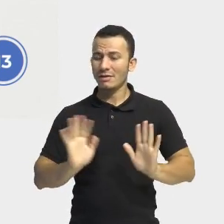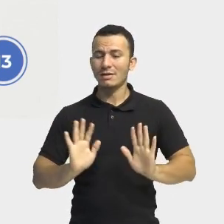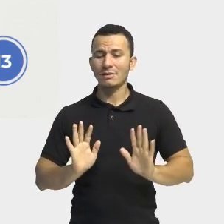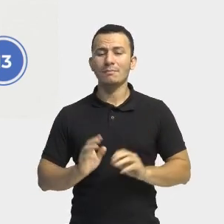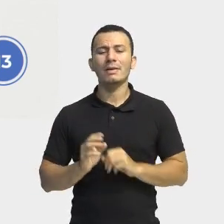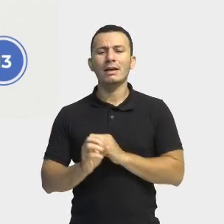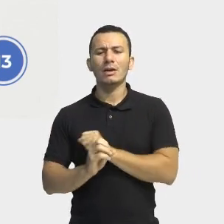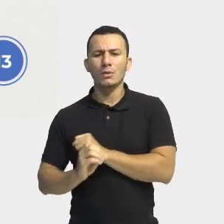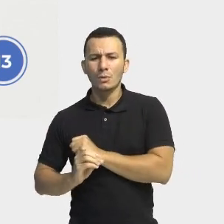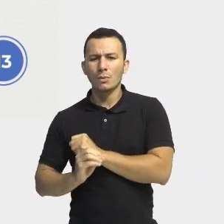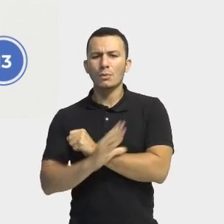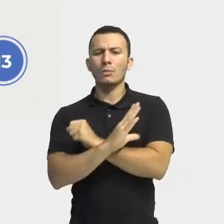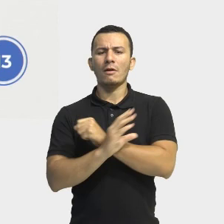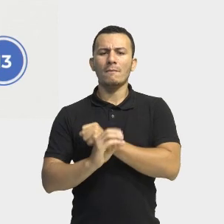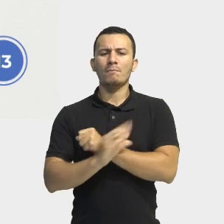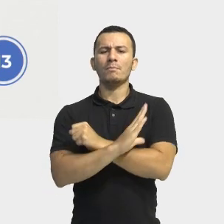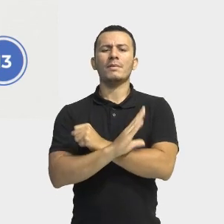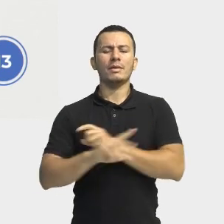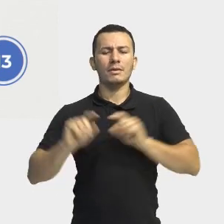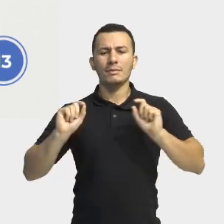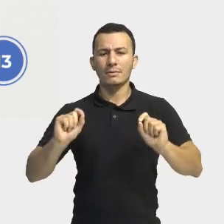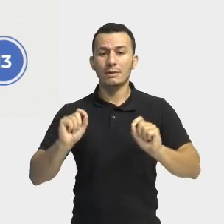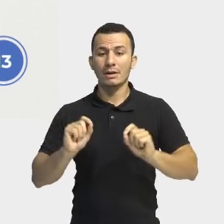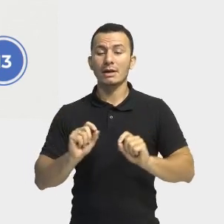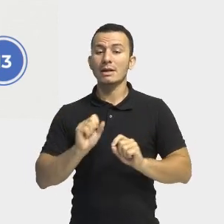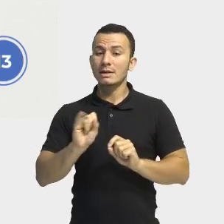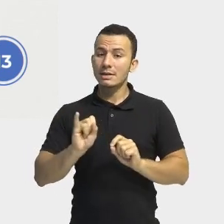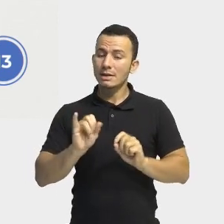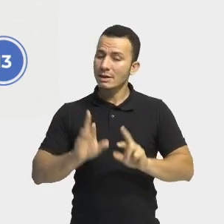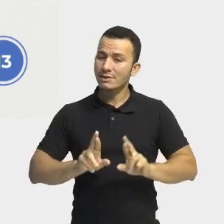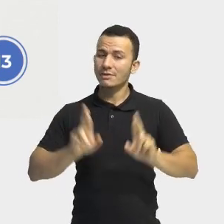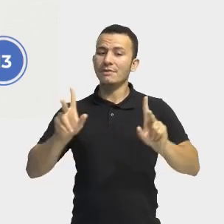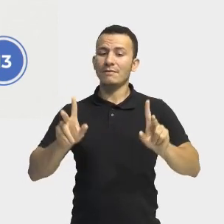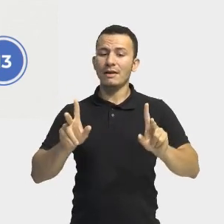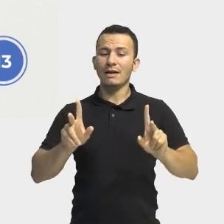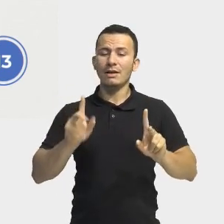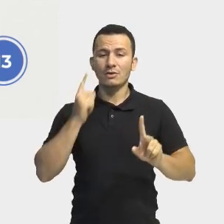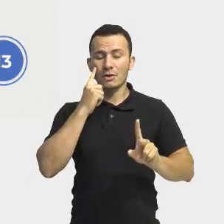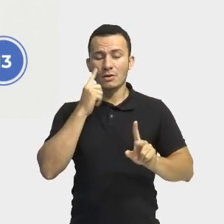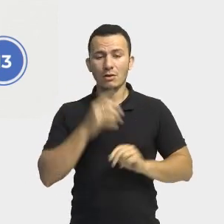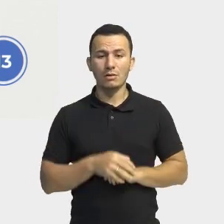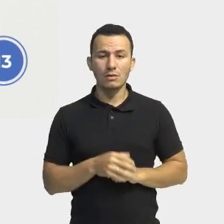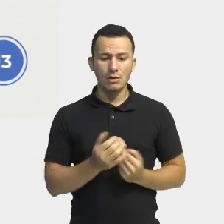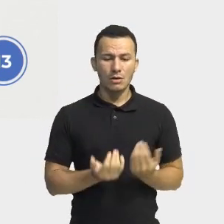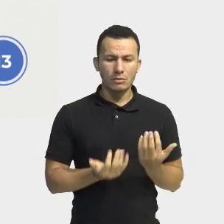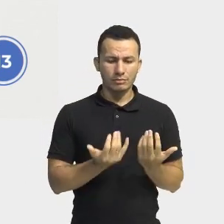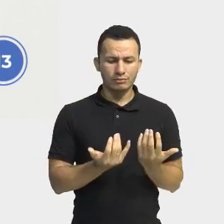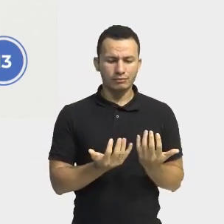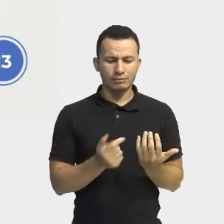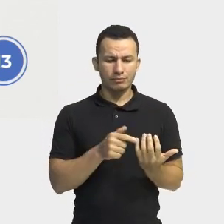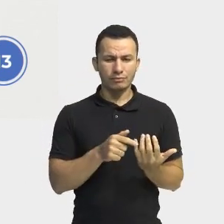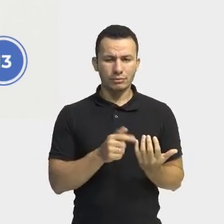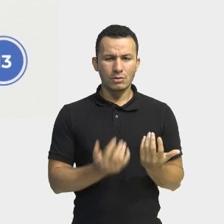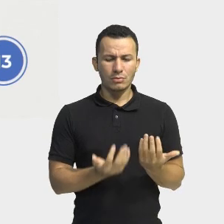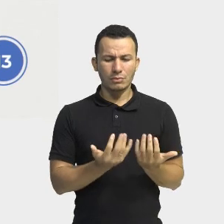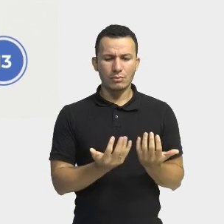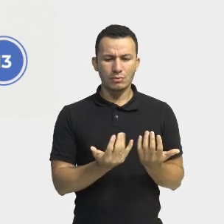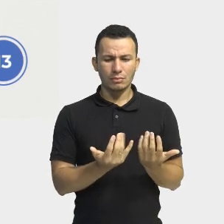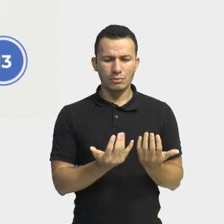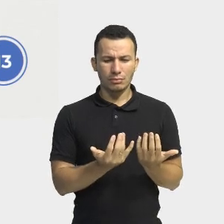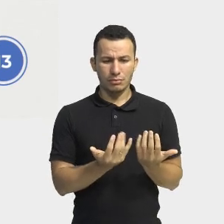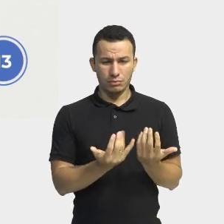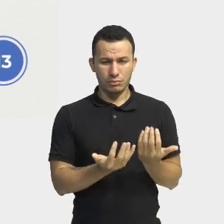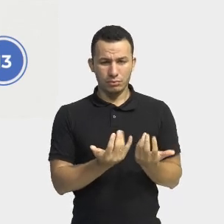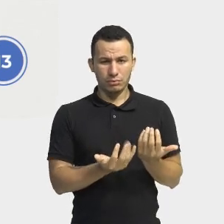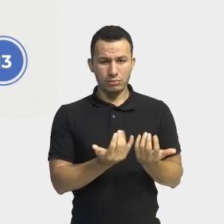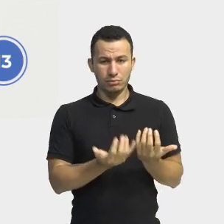um exotérmico aqui? O exotérmico seria simplesmente aqui a chama do fogão. Olha só como tá bonito minha chama.